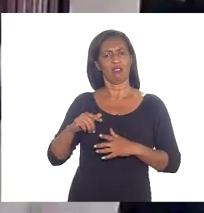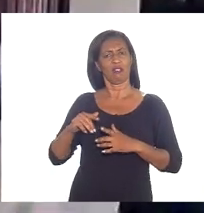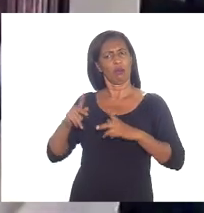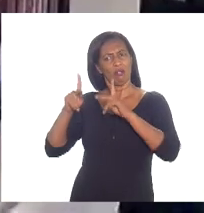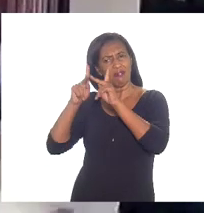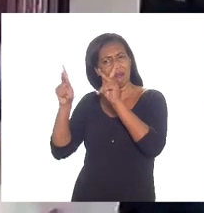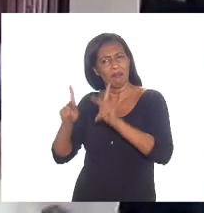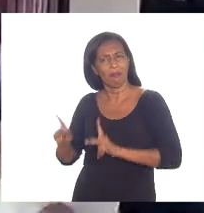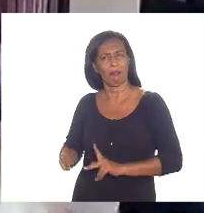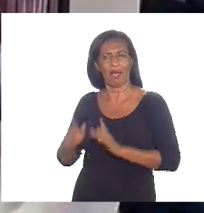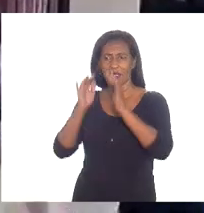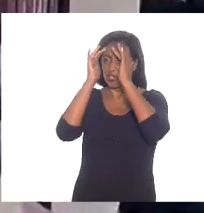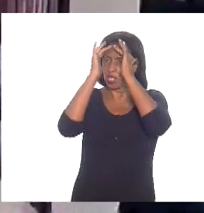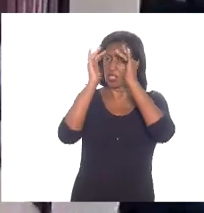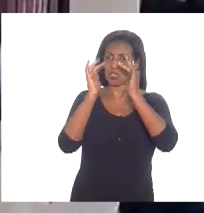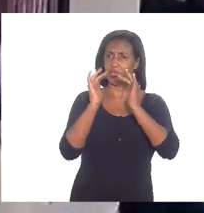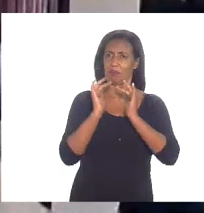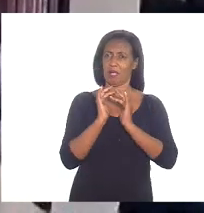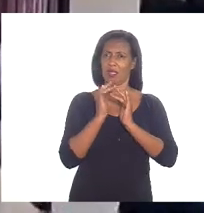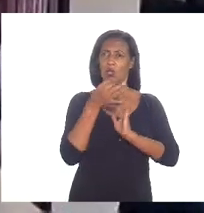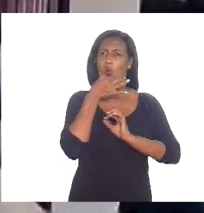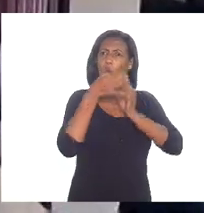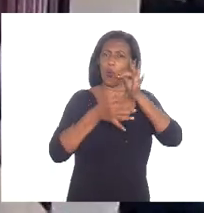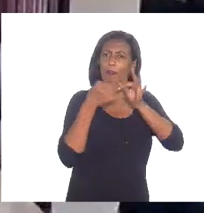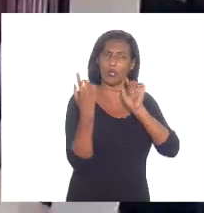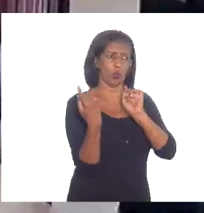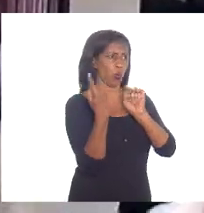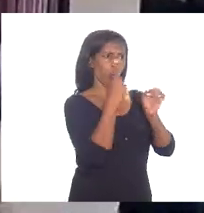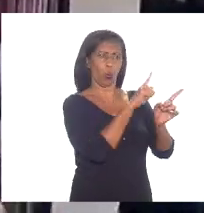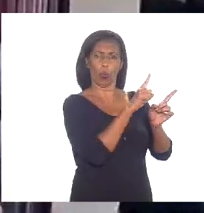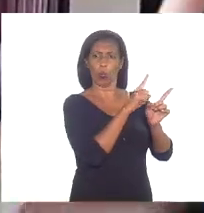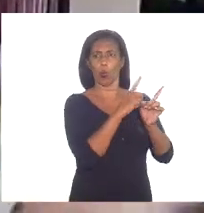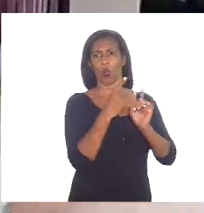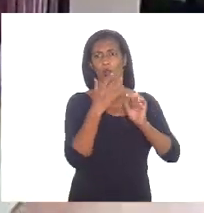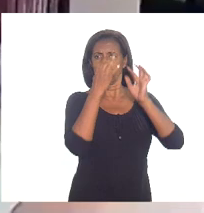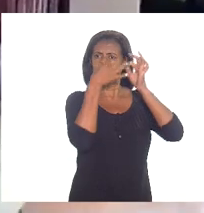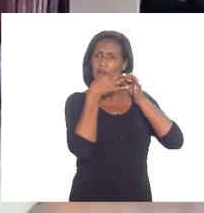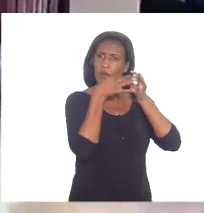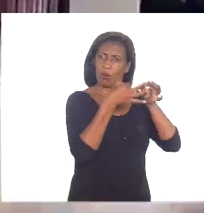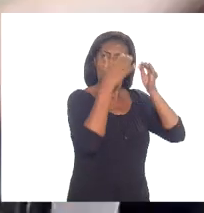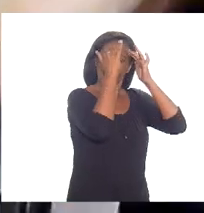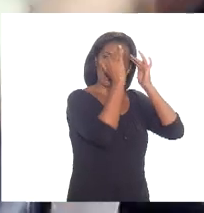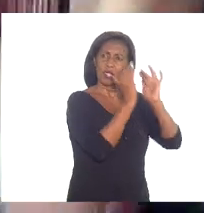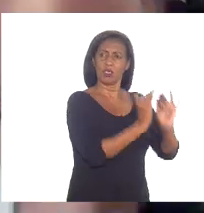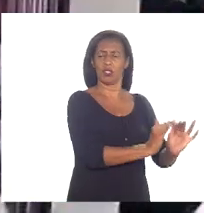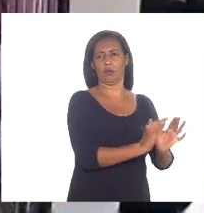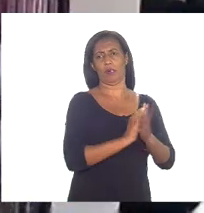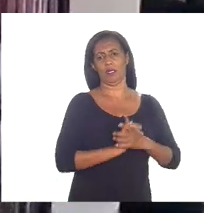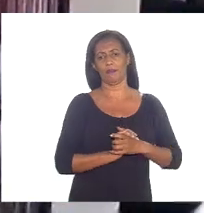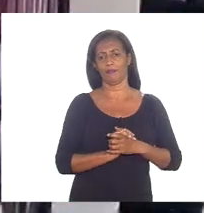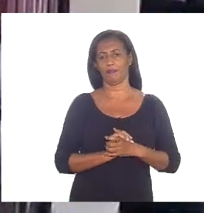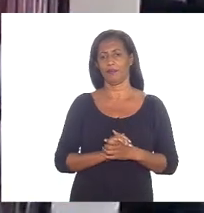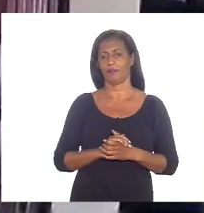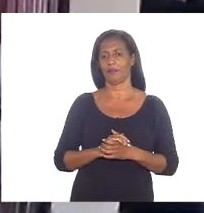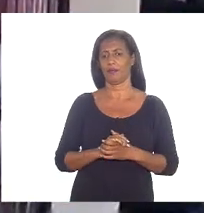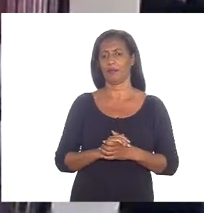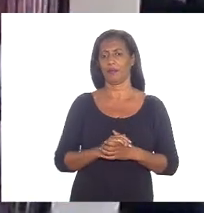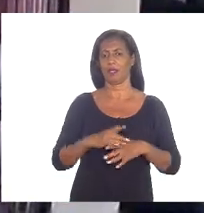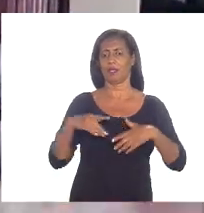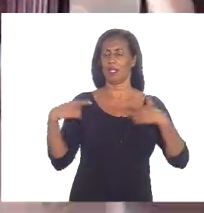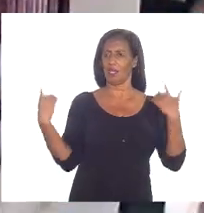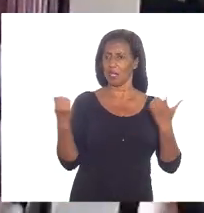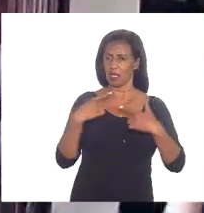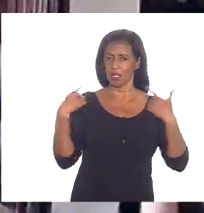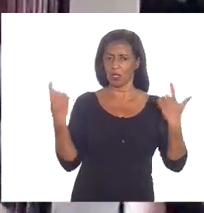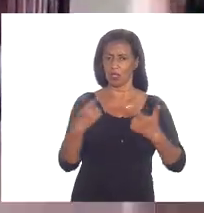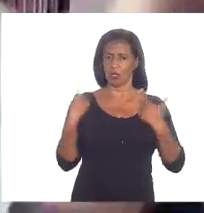civilizada, respeitando opiniões divergentes, para ver se a gente avança e o avanço nosso que